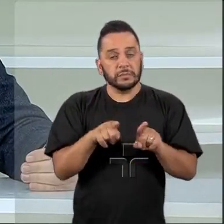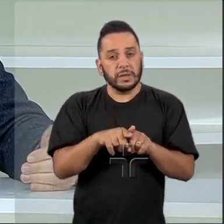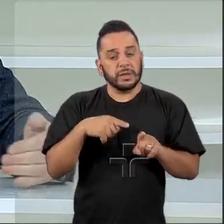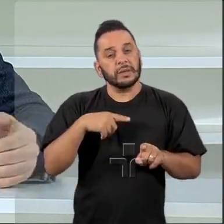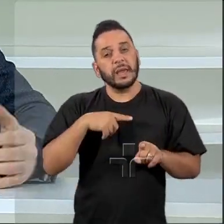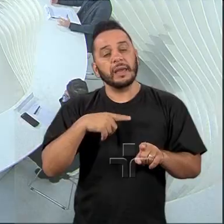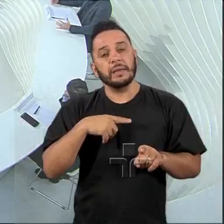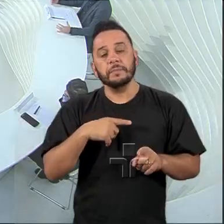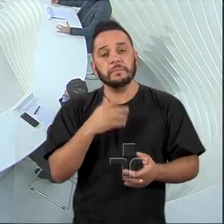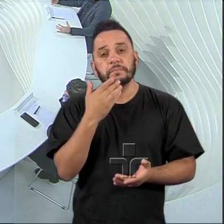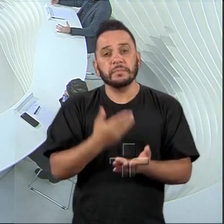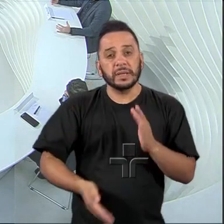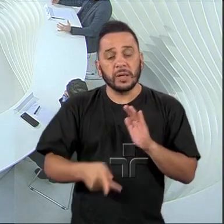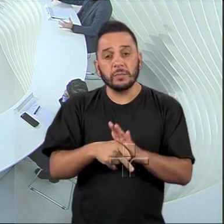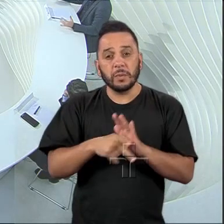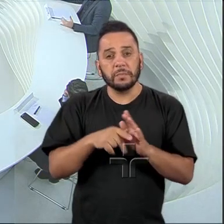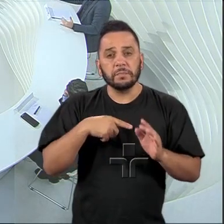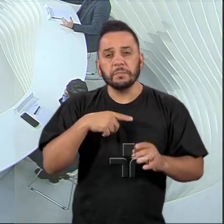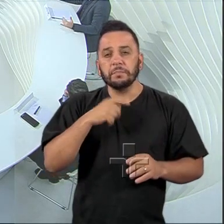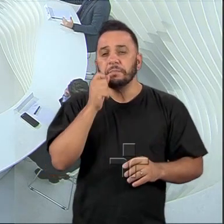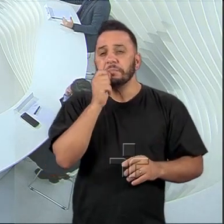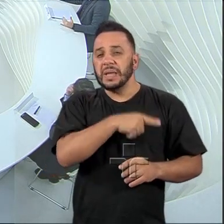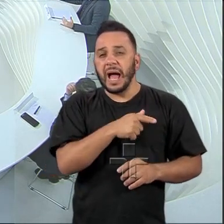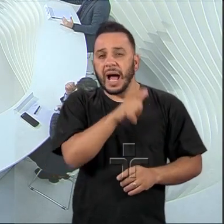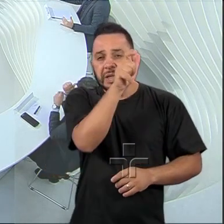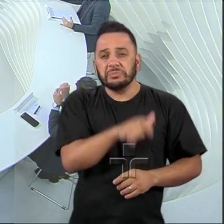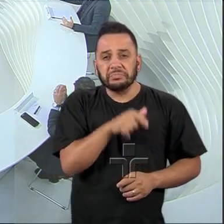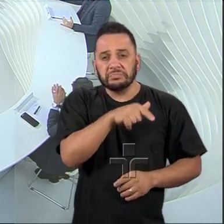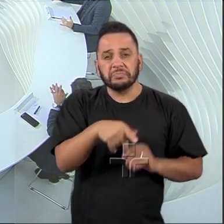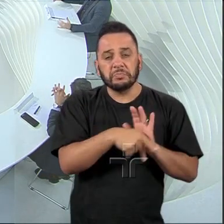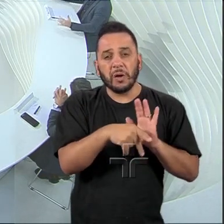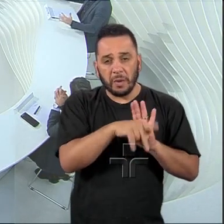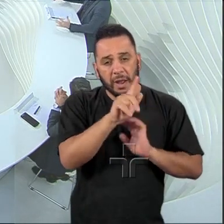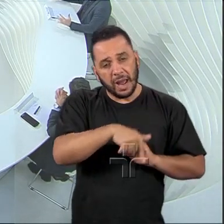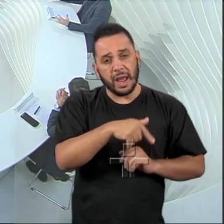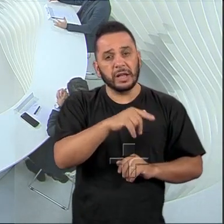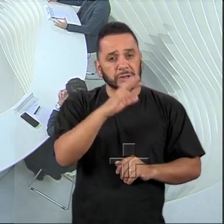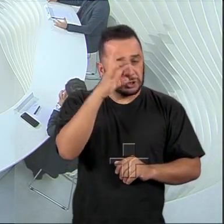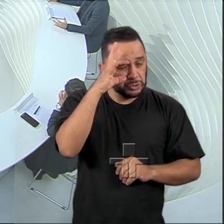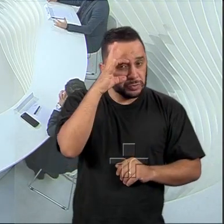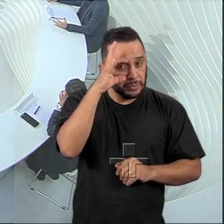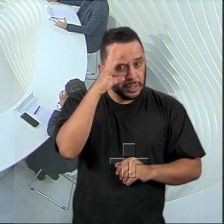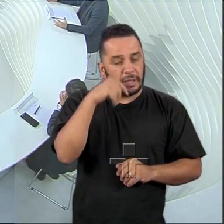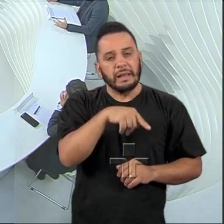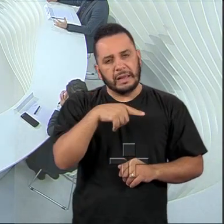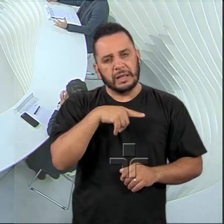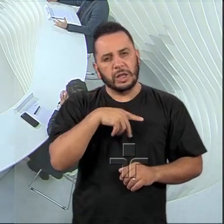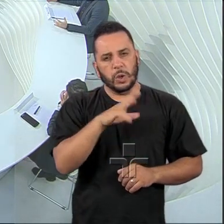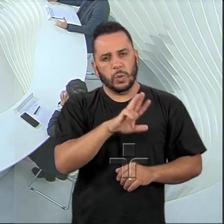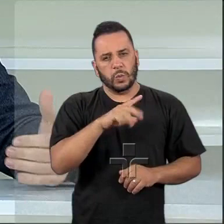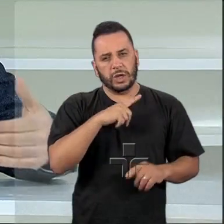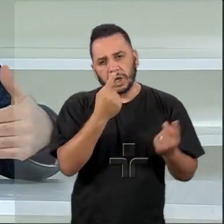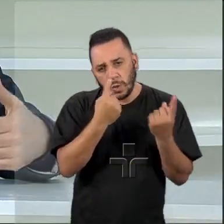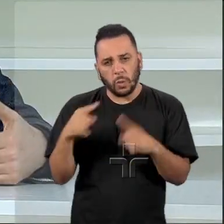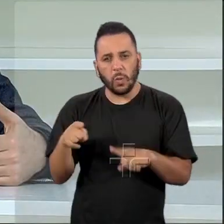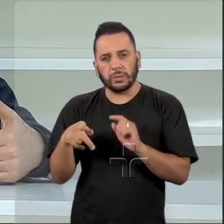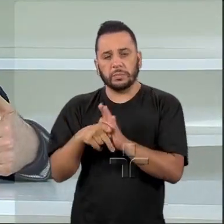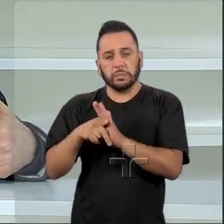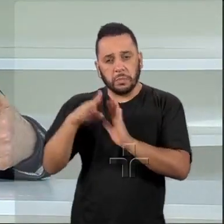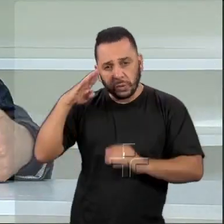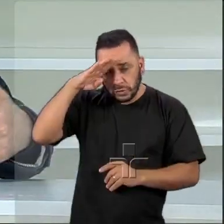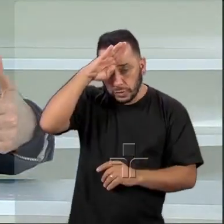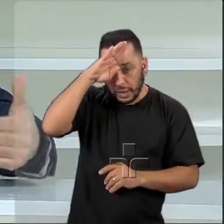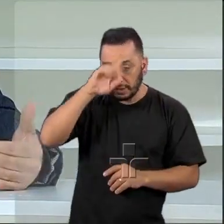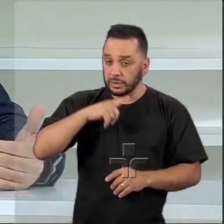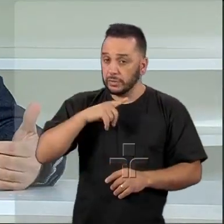Rousseff. Então, ele construiu uma candidatura para ser o anti-Bolsonaro também, para ser duas candidaturas antissistema. Então, a questão toda é o